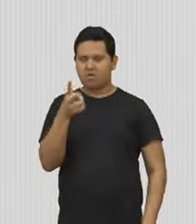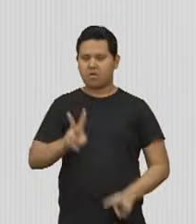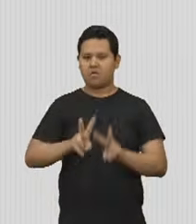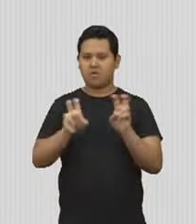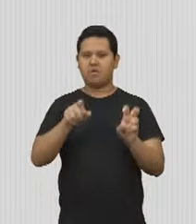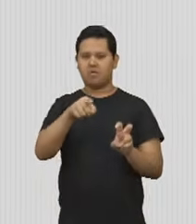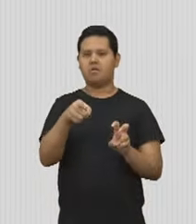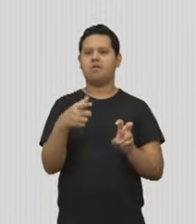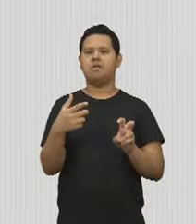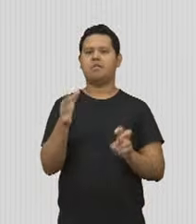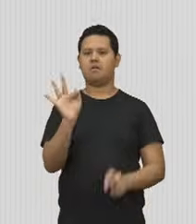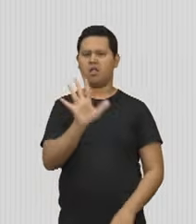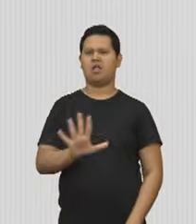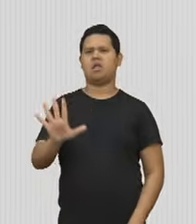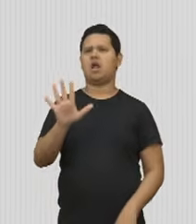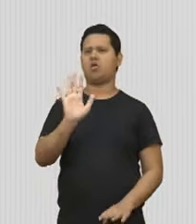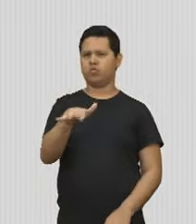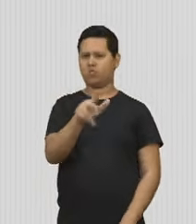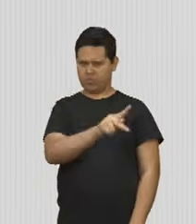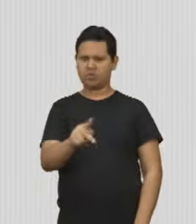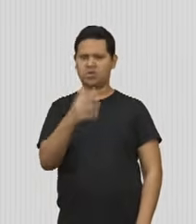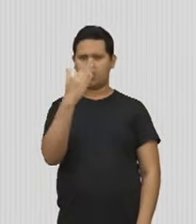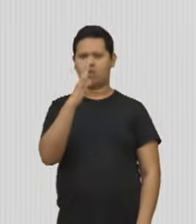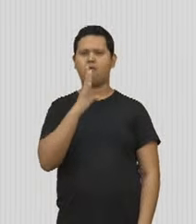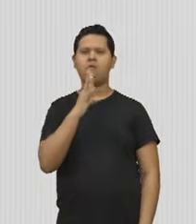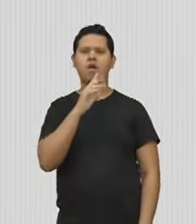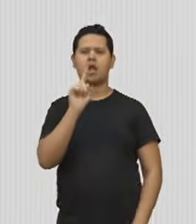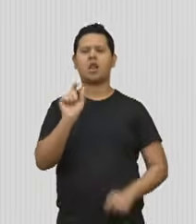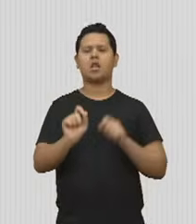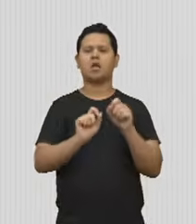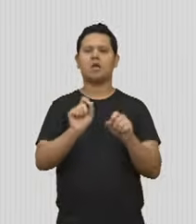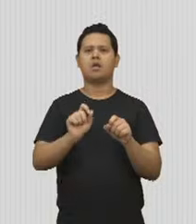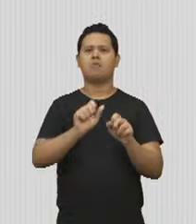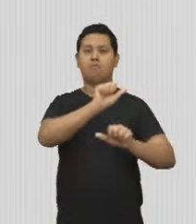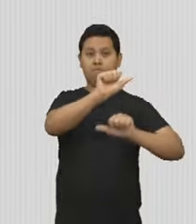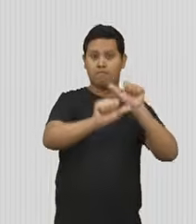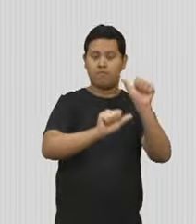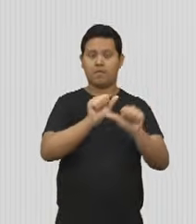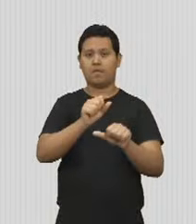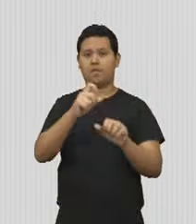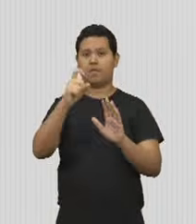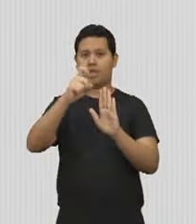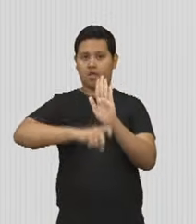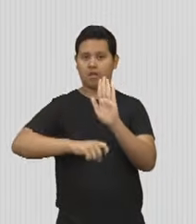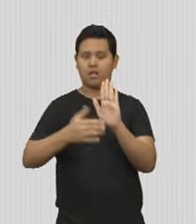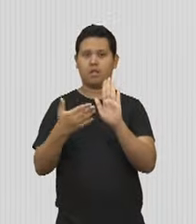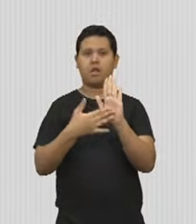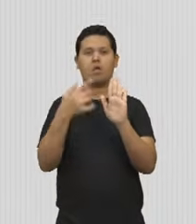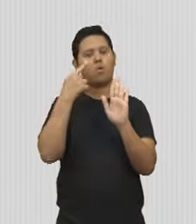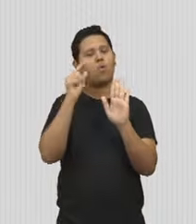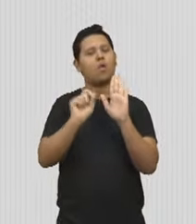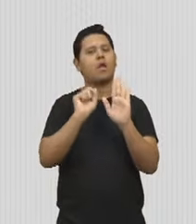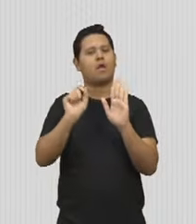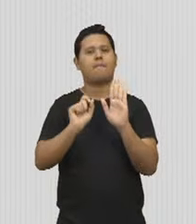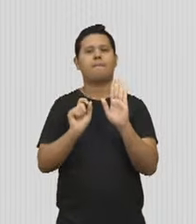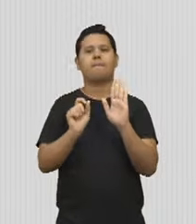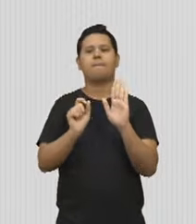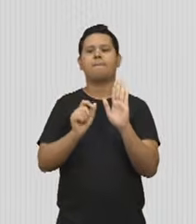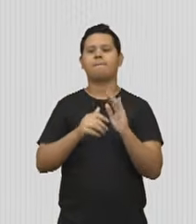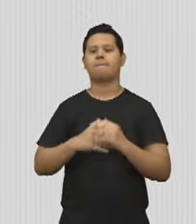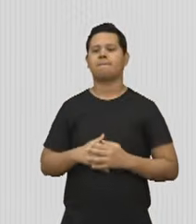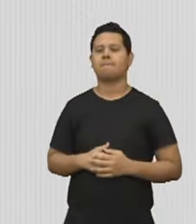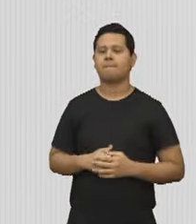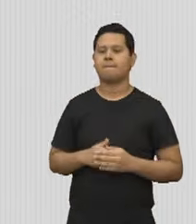questão federal, professora, que teve a reforma tributária. E com essa reforma tributária vai acontecer o